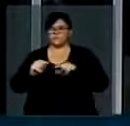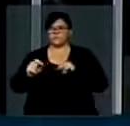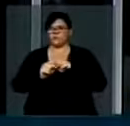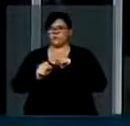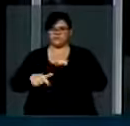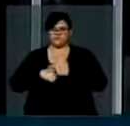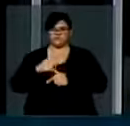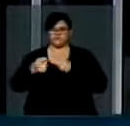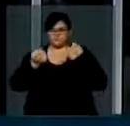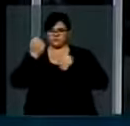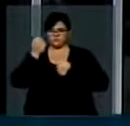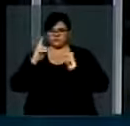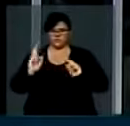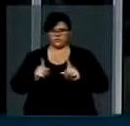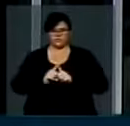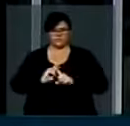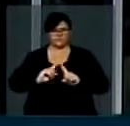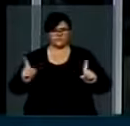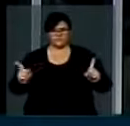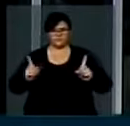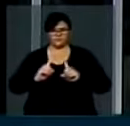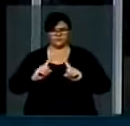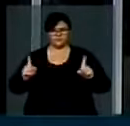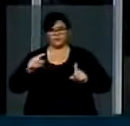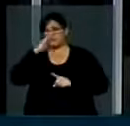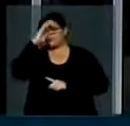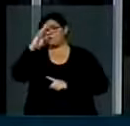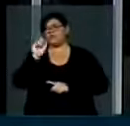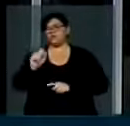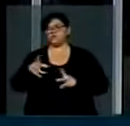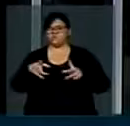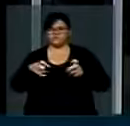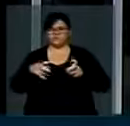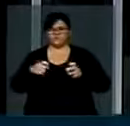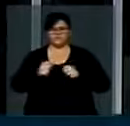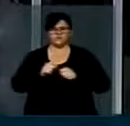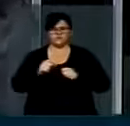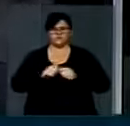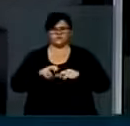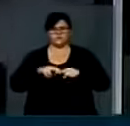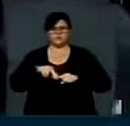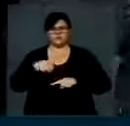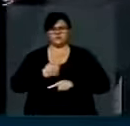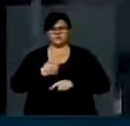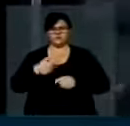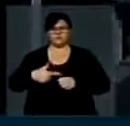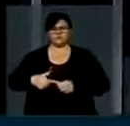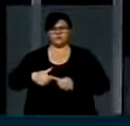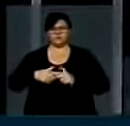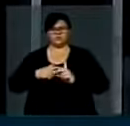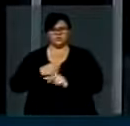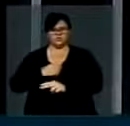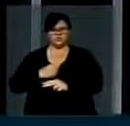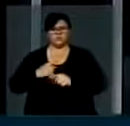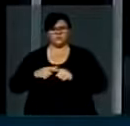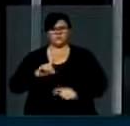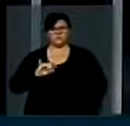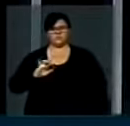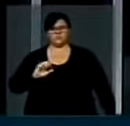prioridade passou a ser a exploração e a produção. Por isso, temos que importar gasolina e diesel. A falta